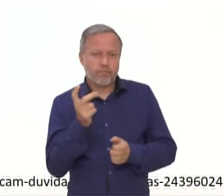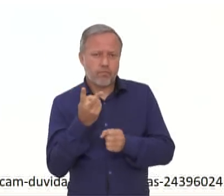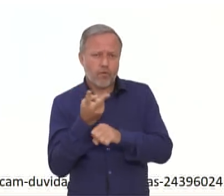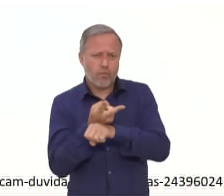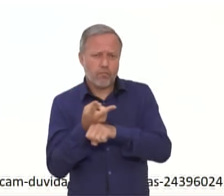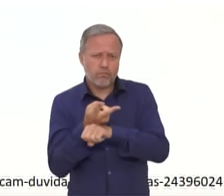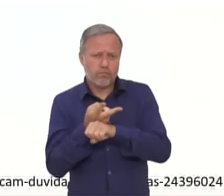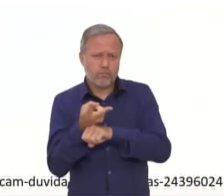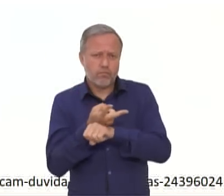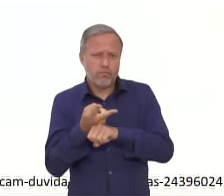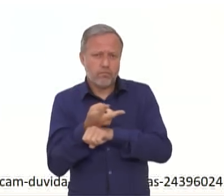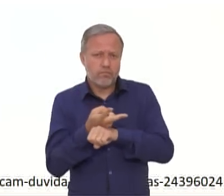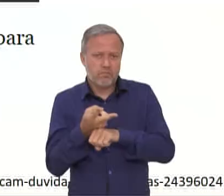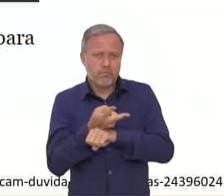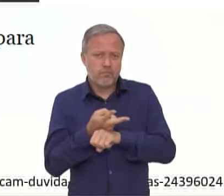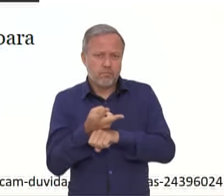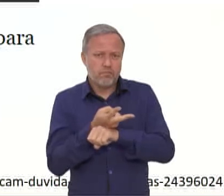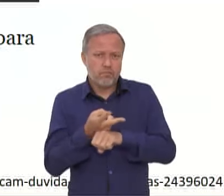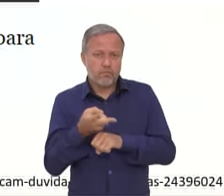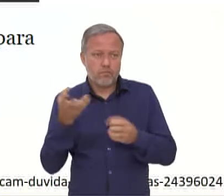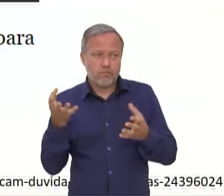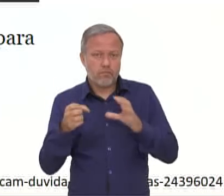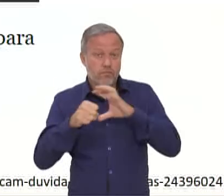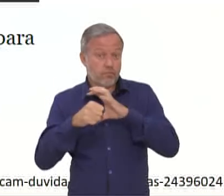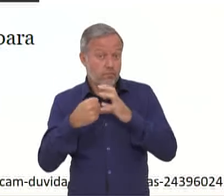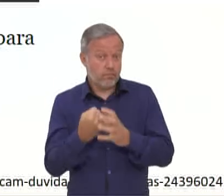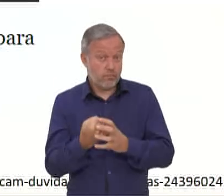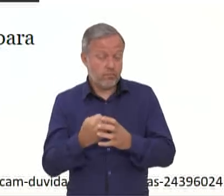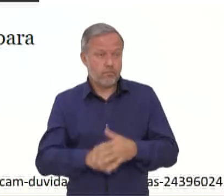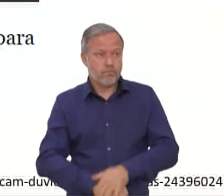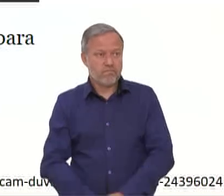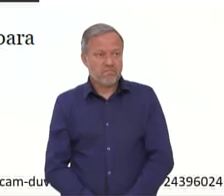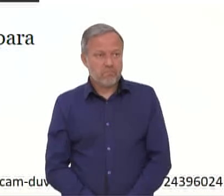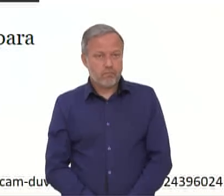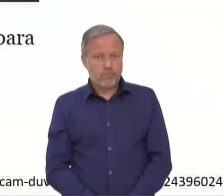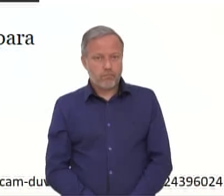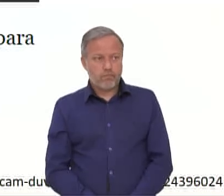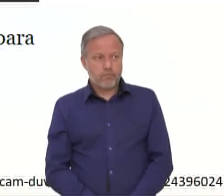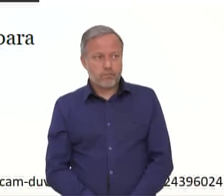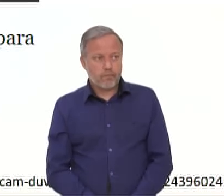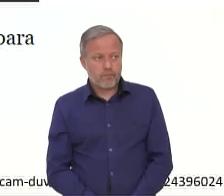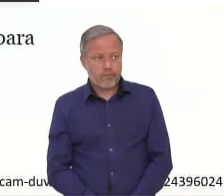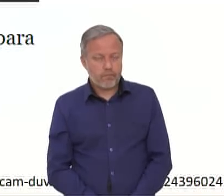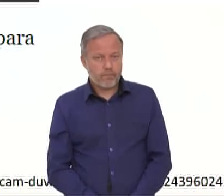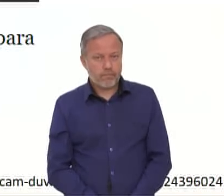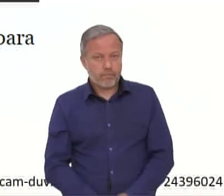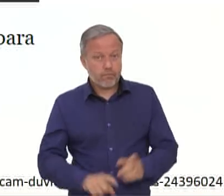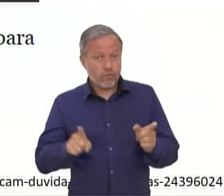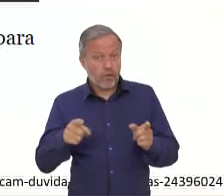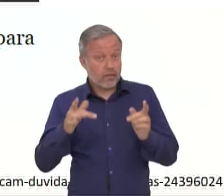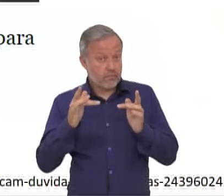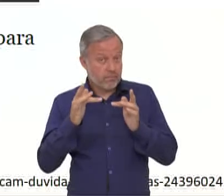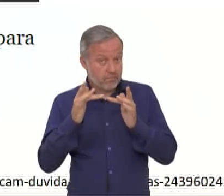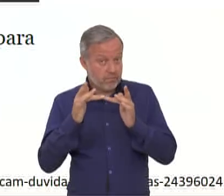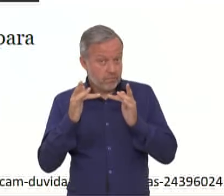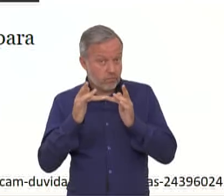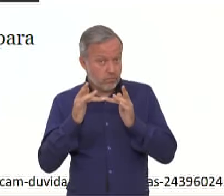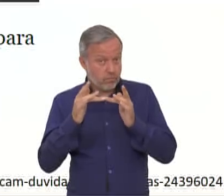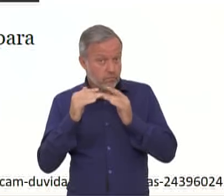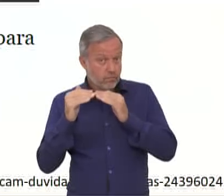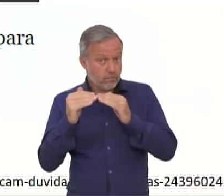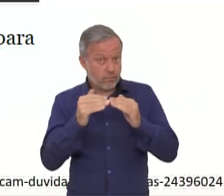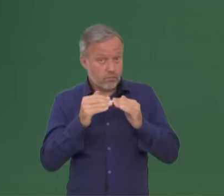como durante a pandemia. Então vocês vão perceber que esse assunto está relacionado